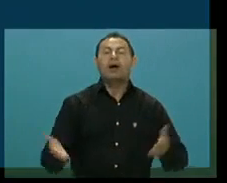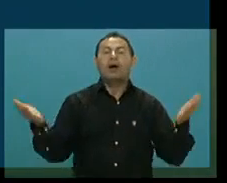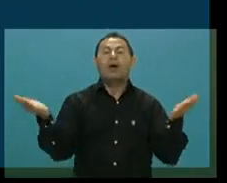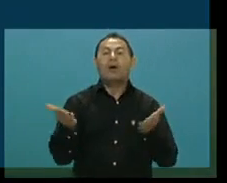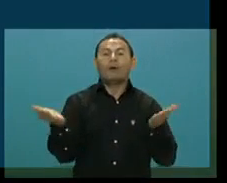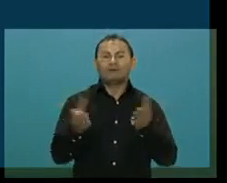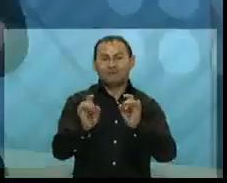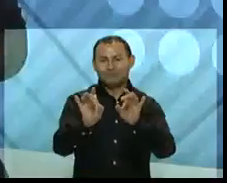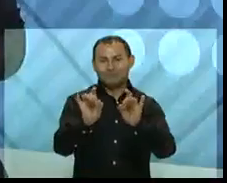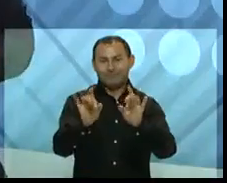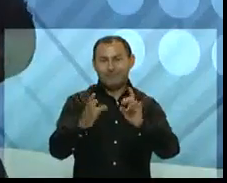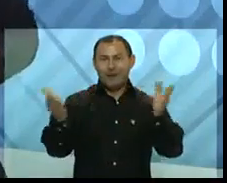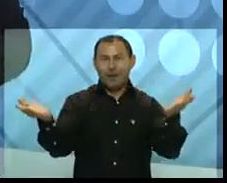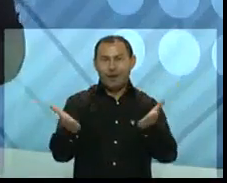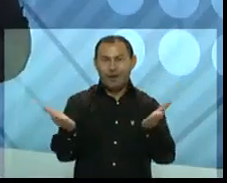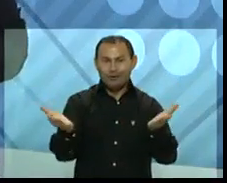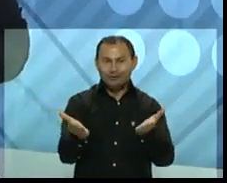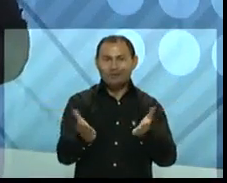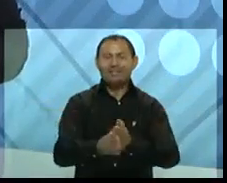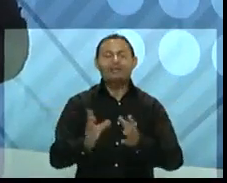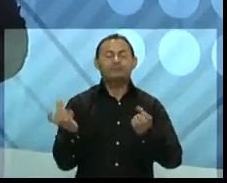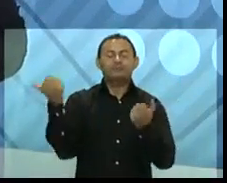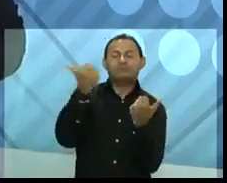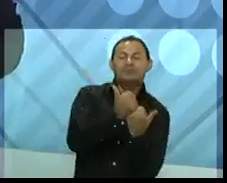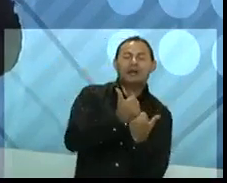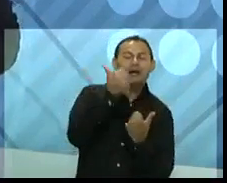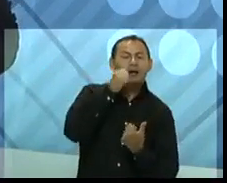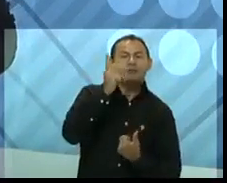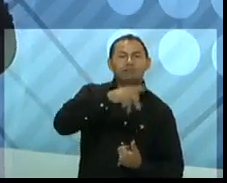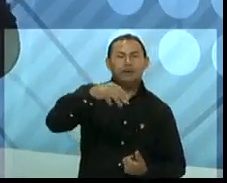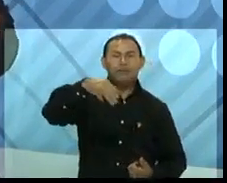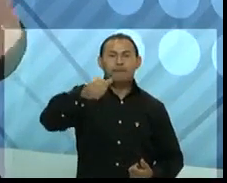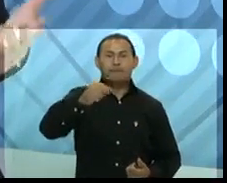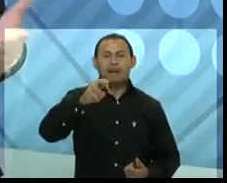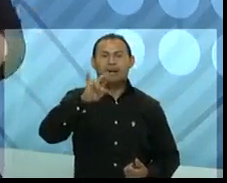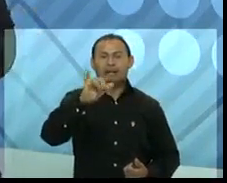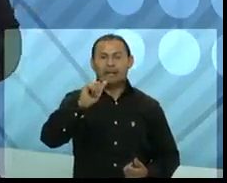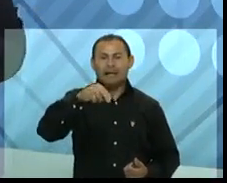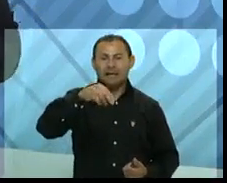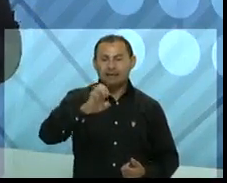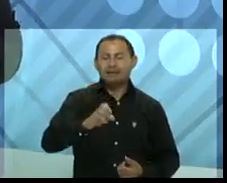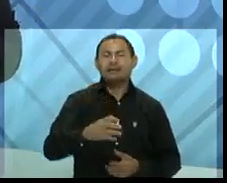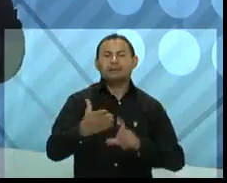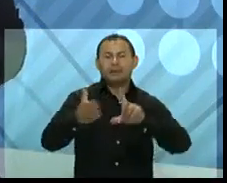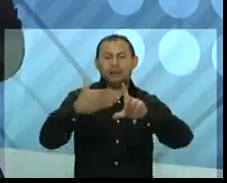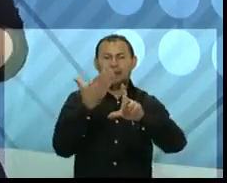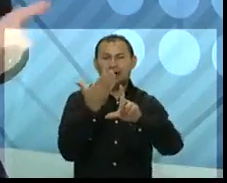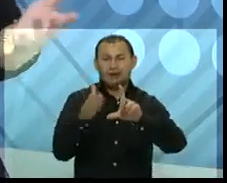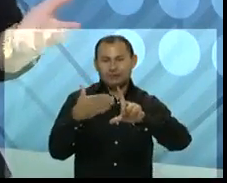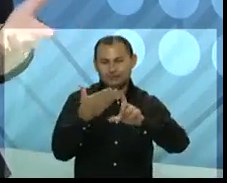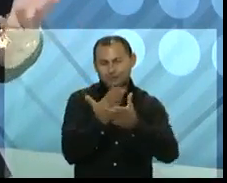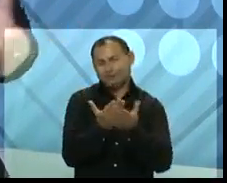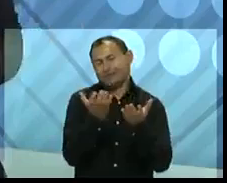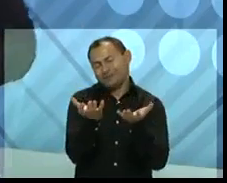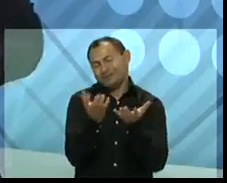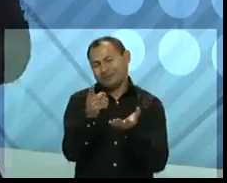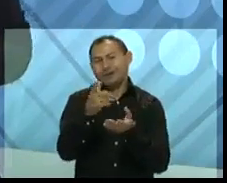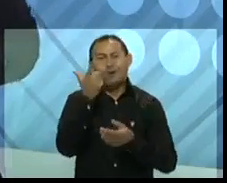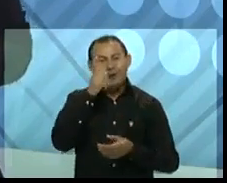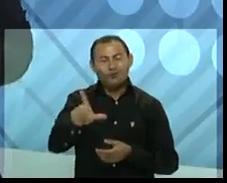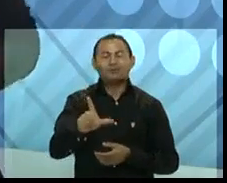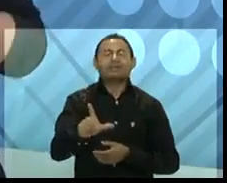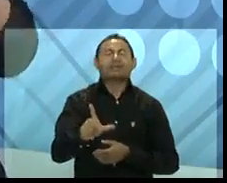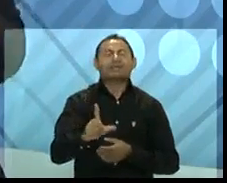Hoje, especificamente hoje, estarei substituindo a professora Mariane na disciplina, nessa teleaula, e eu espero que você consiga aí